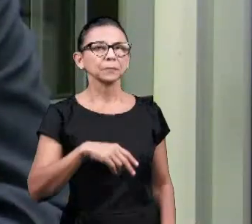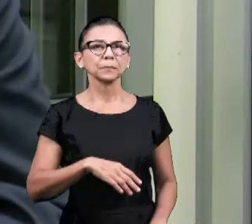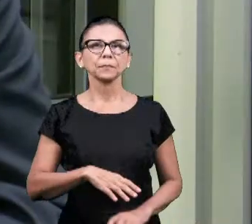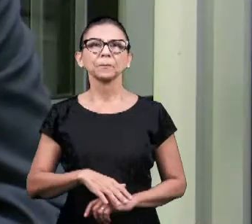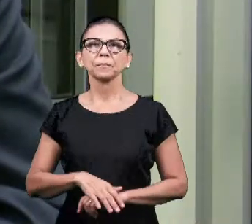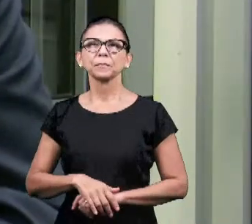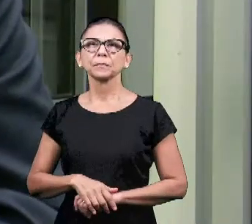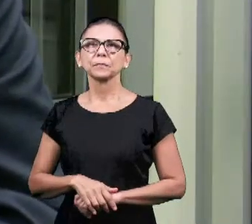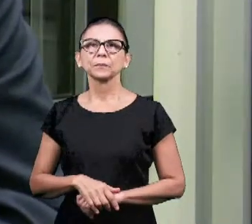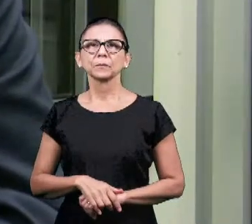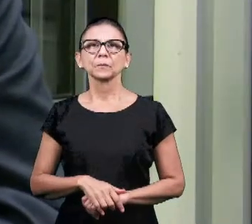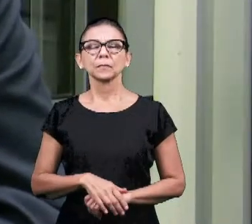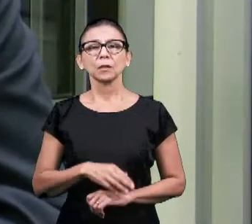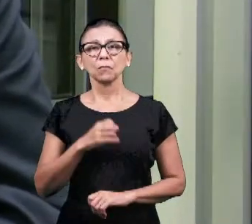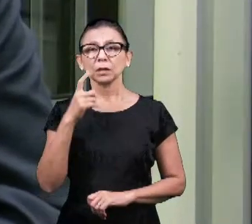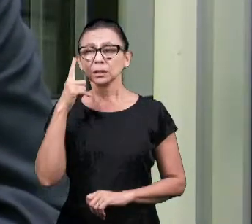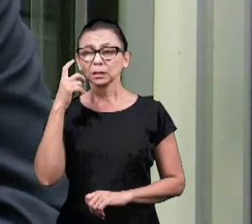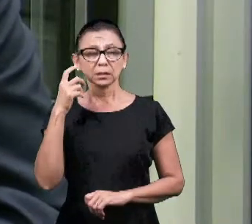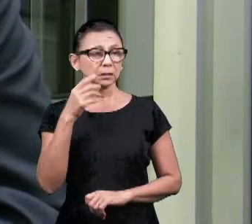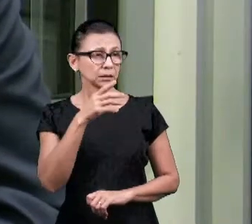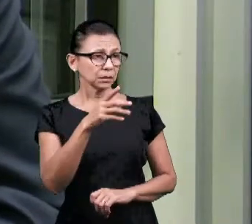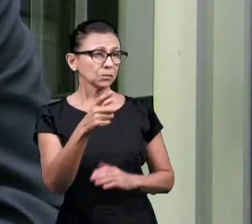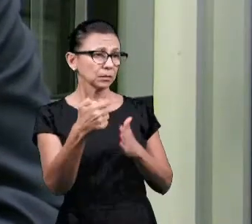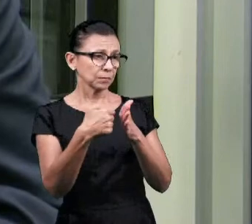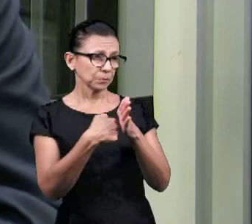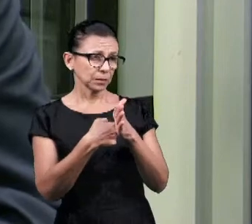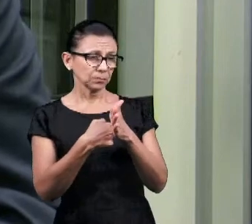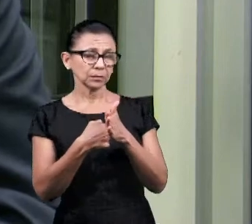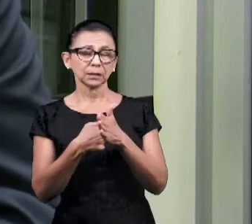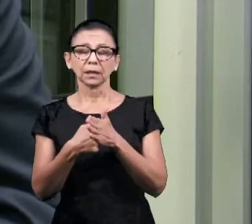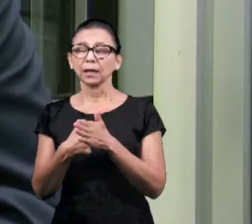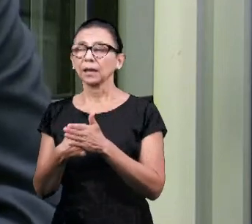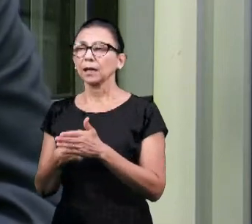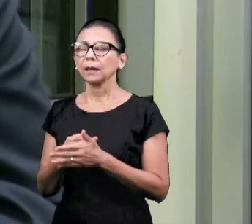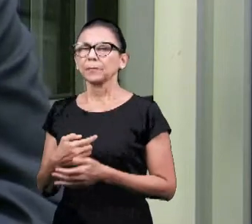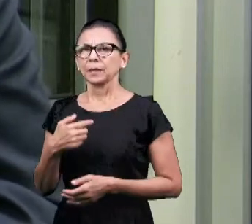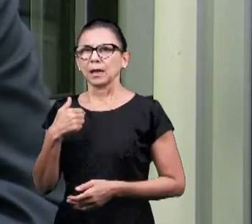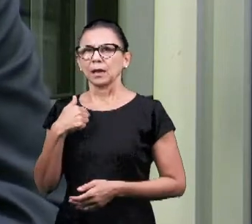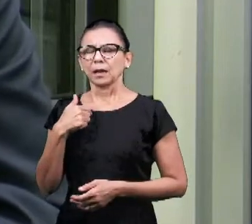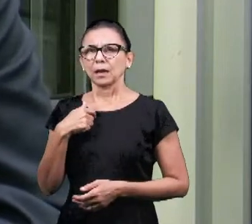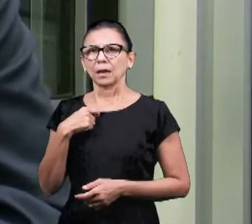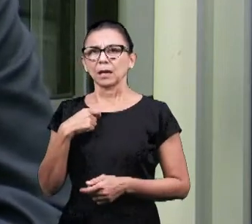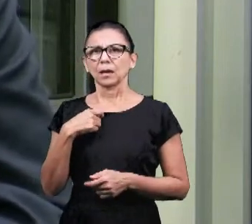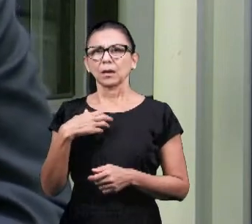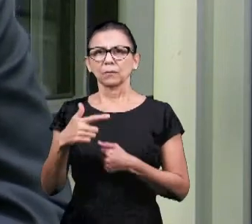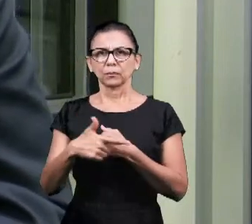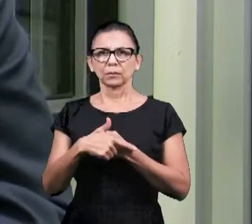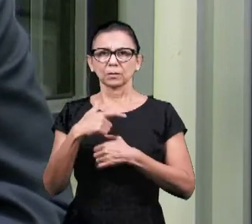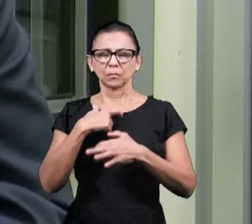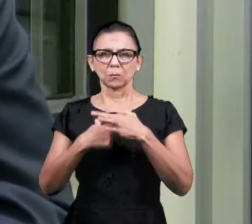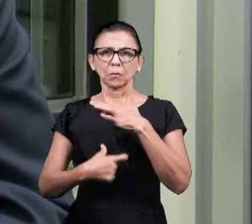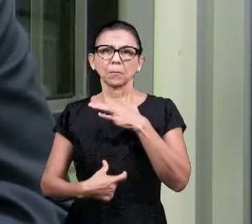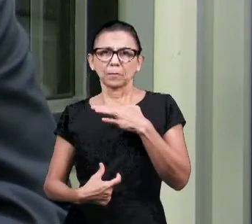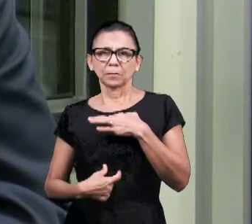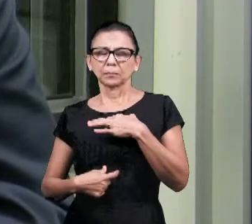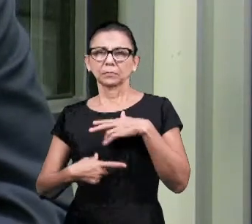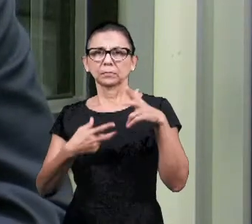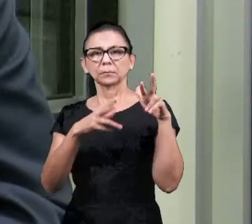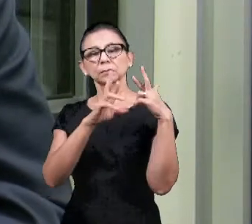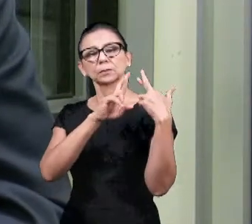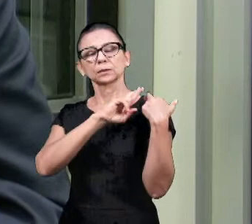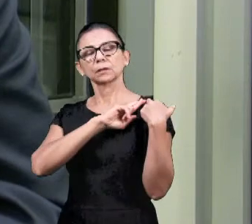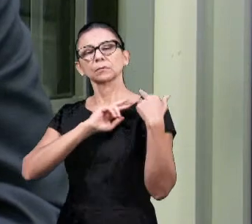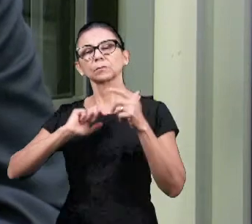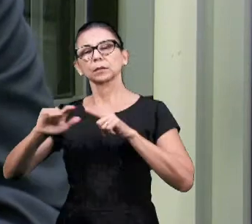Foi interessante você perguntar isso daí, porque eu estava responsável, eu era obreiro, estava responsável pelo trabalho